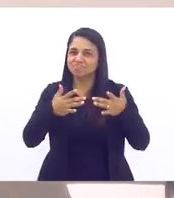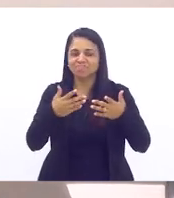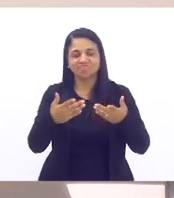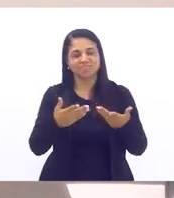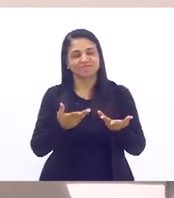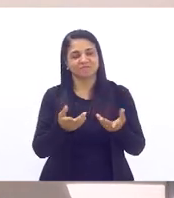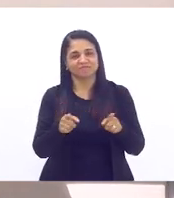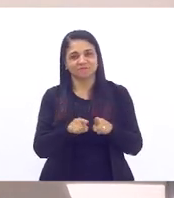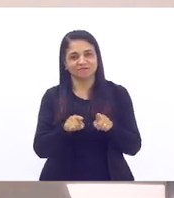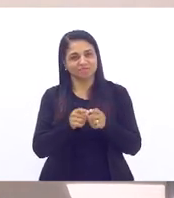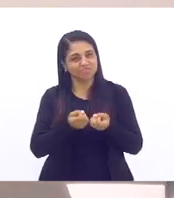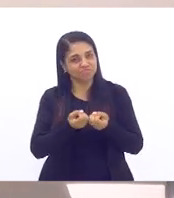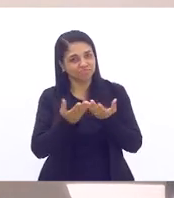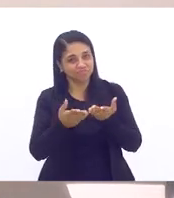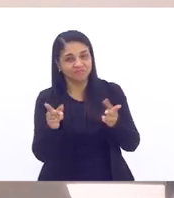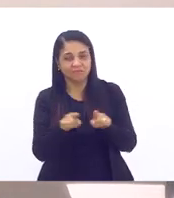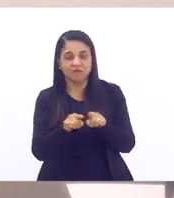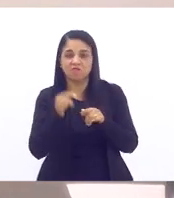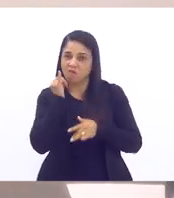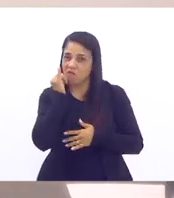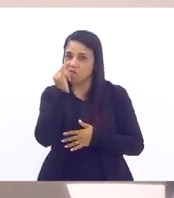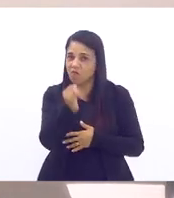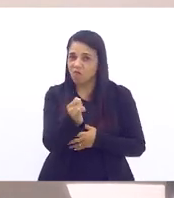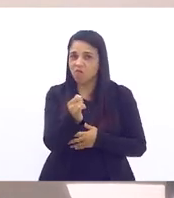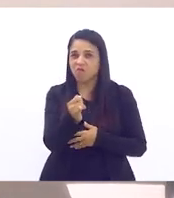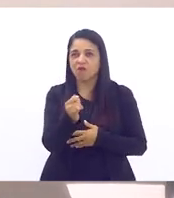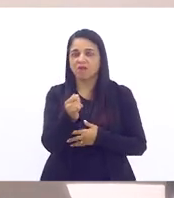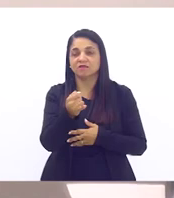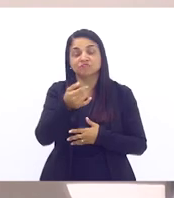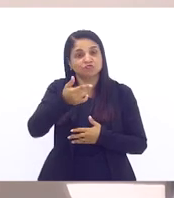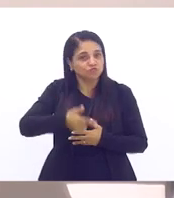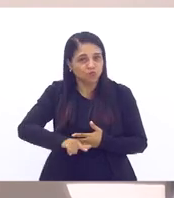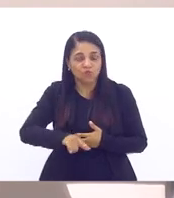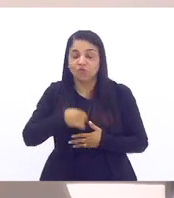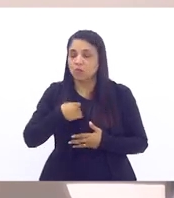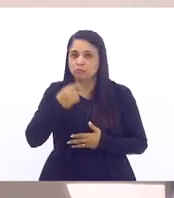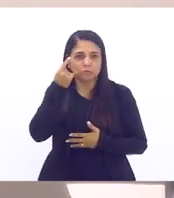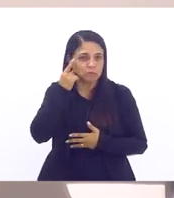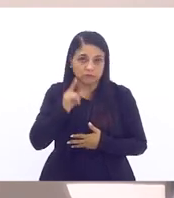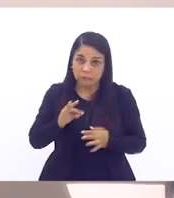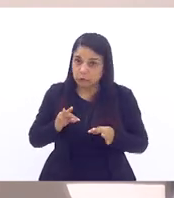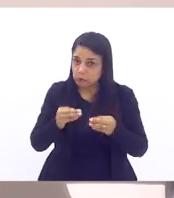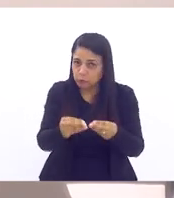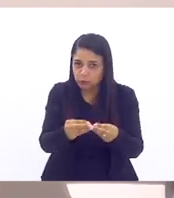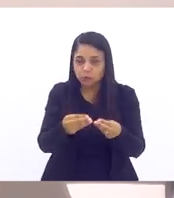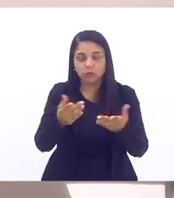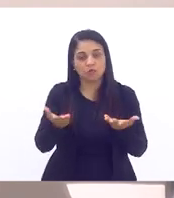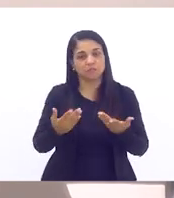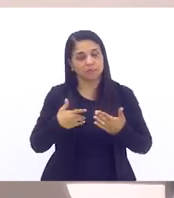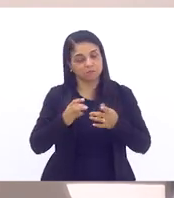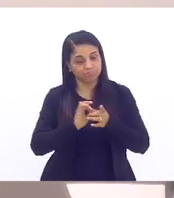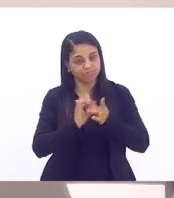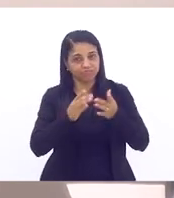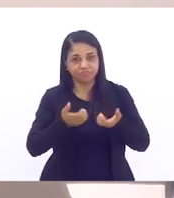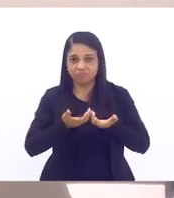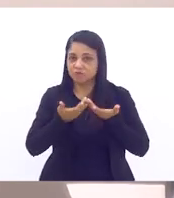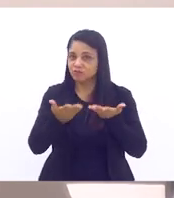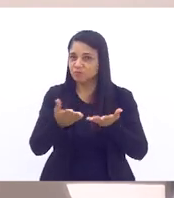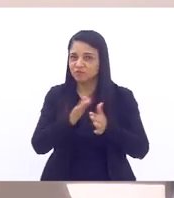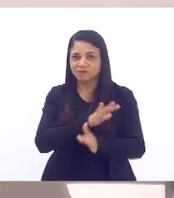é uma coisa eu posso dizer mais uma vez Nós não sabemos tudo nós estamos aqui à disposição de vocês eu quero colocar